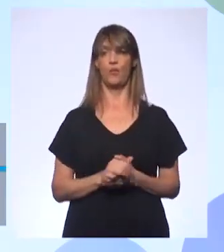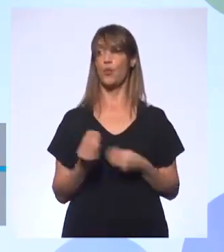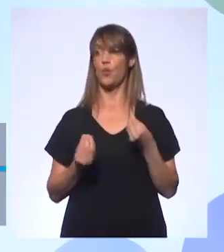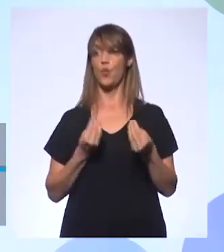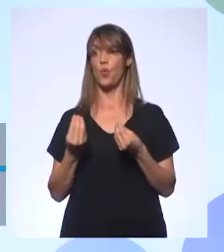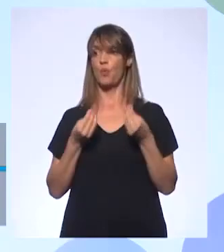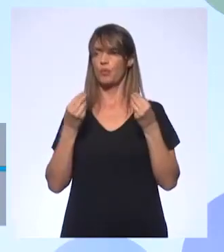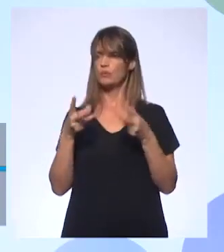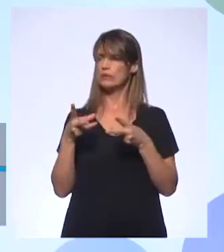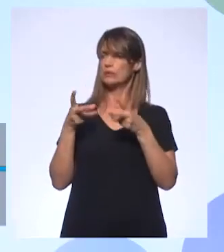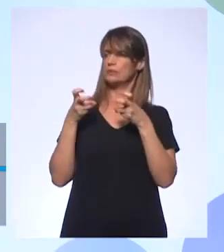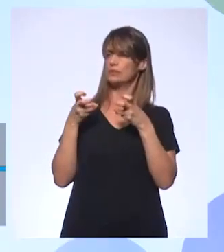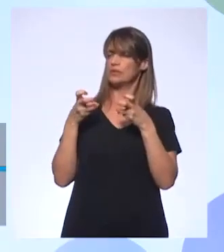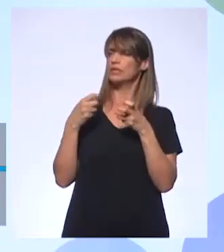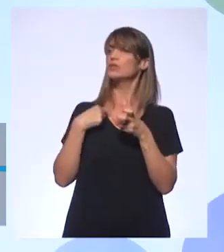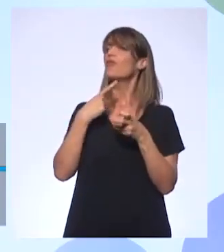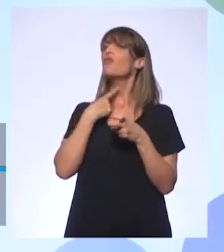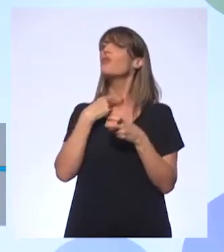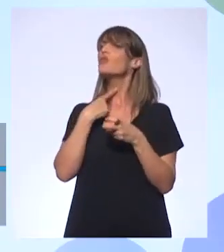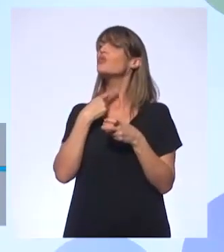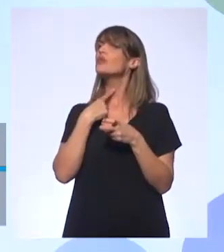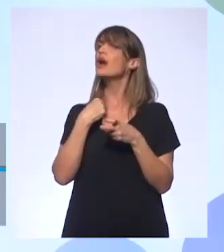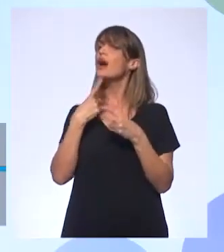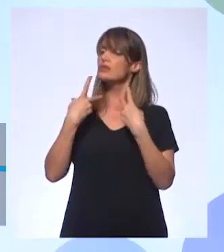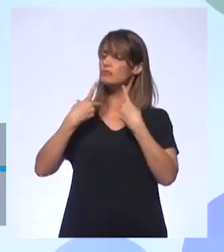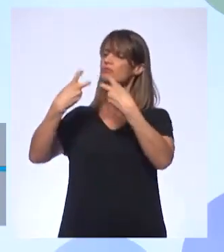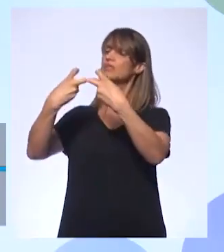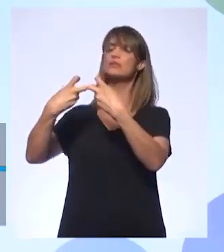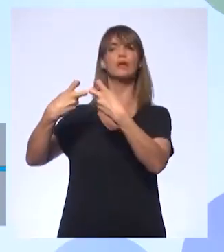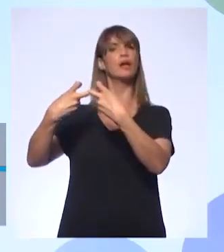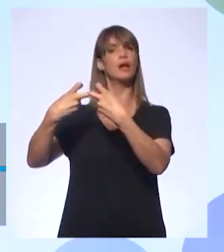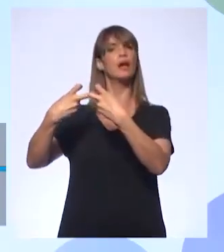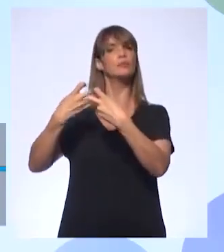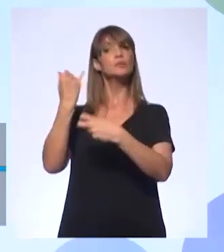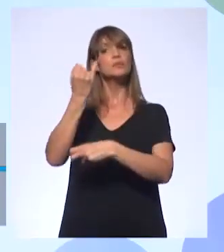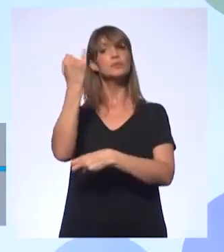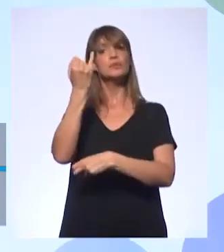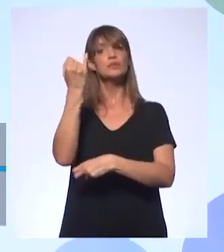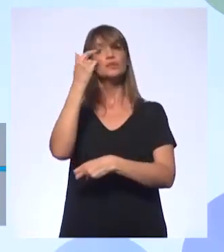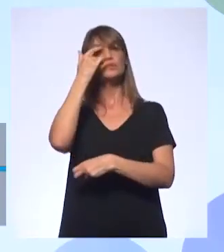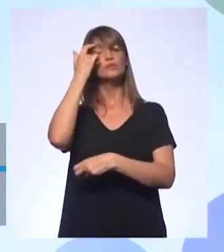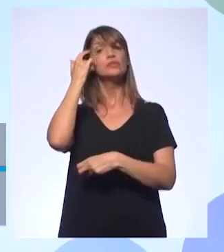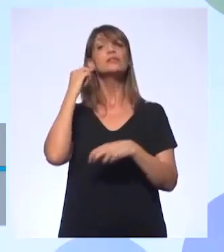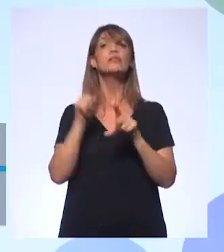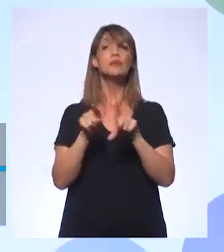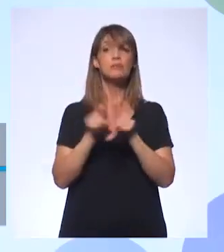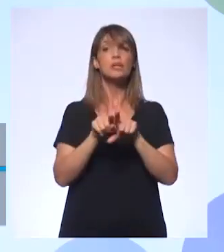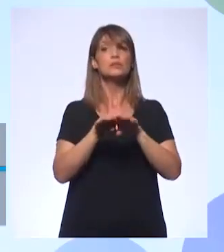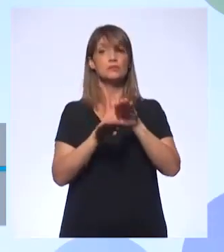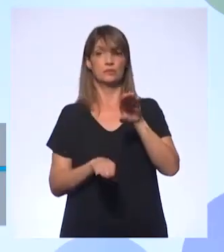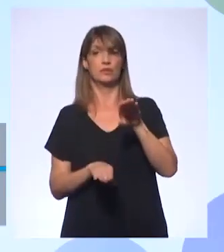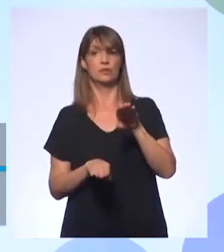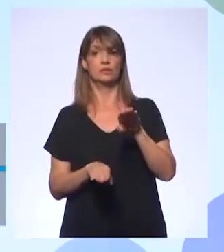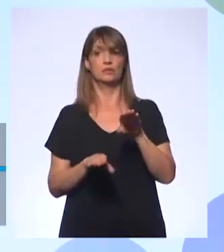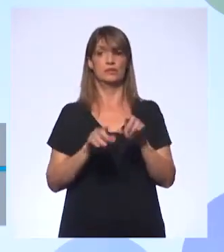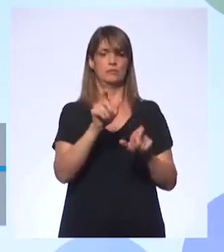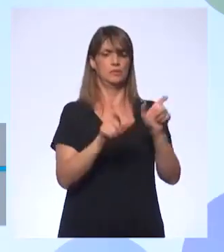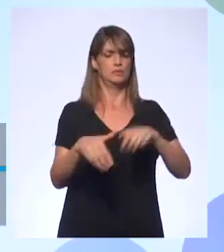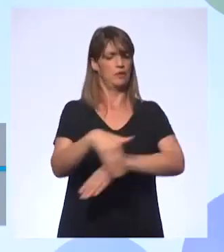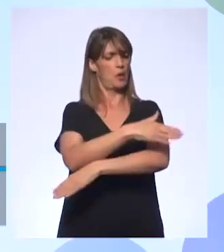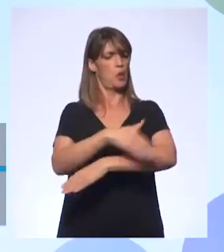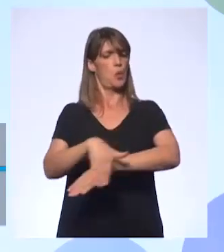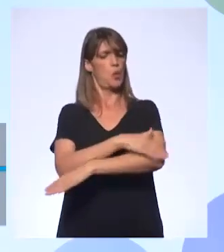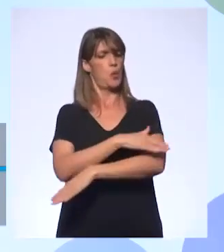nossa palavra e a nossa vontade também tem força. Então, isso também entra na questão da desigualdade. Se as pessoas na rua te